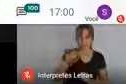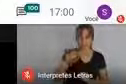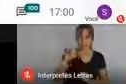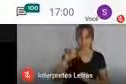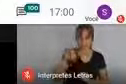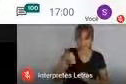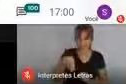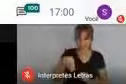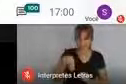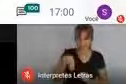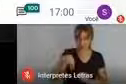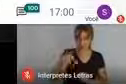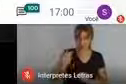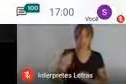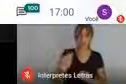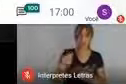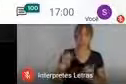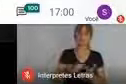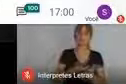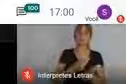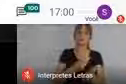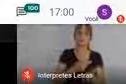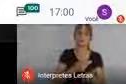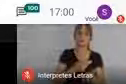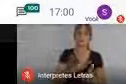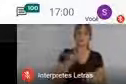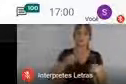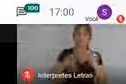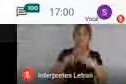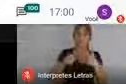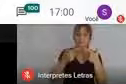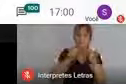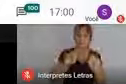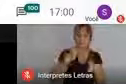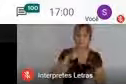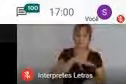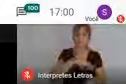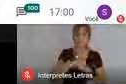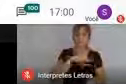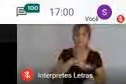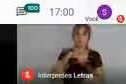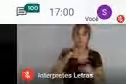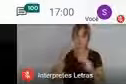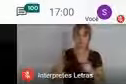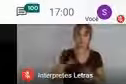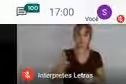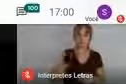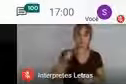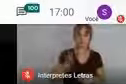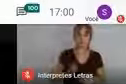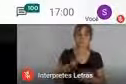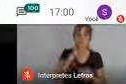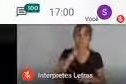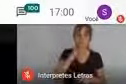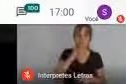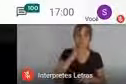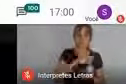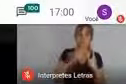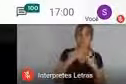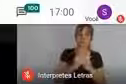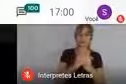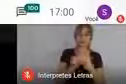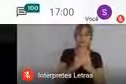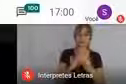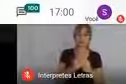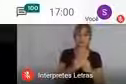nas comunidades remanescentes de quilombos da mesorregião nordeste do Pará por meio de um inventário lexical.